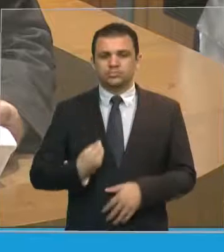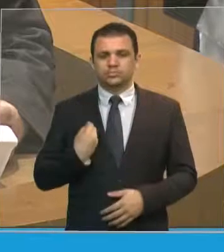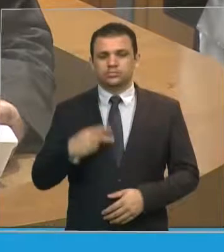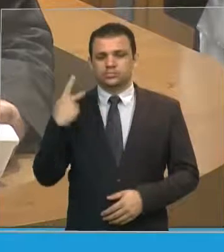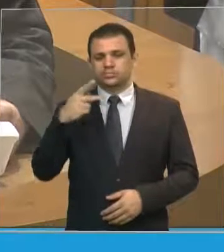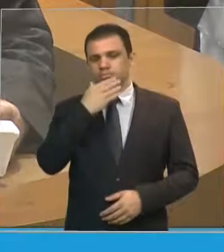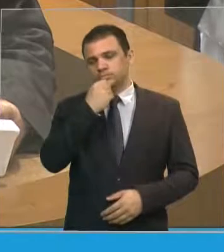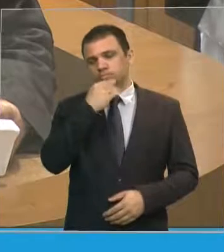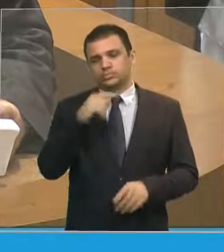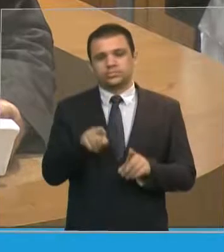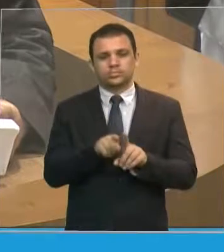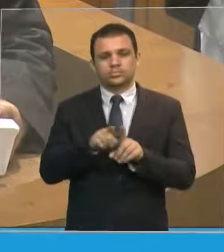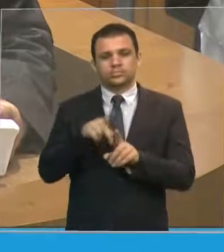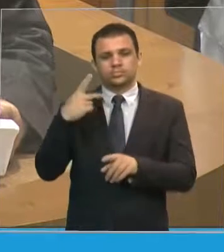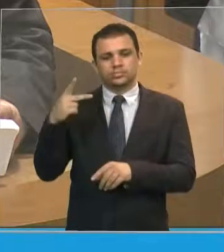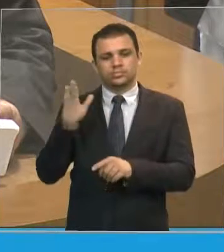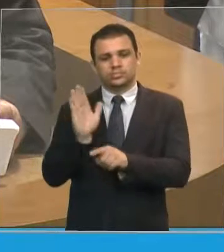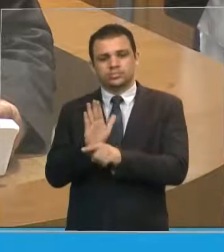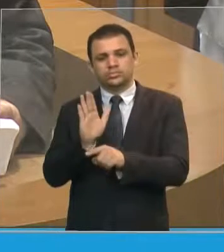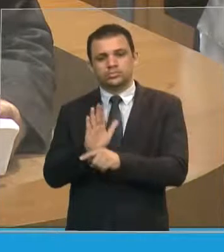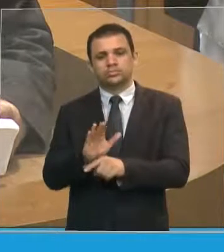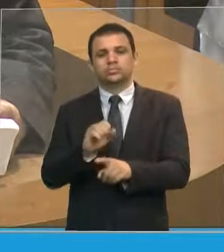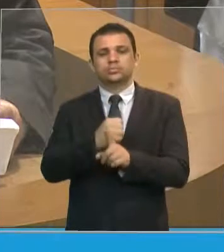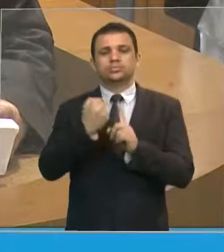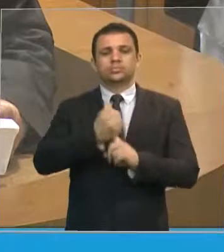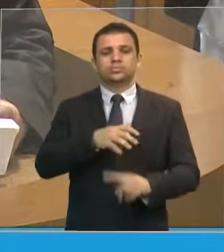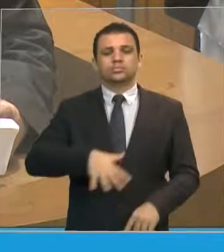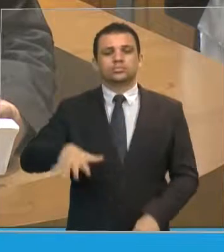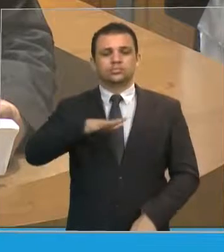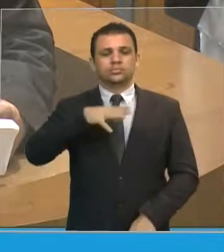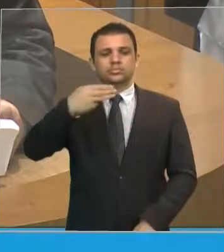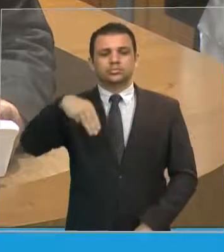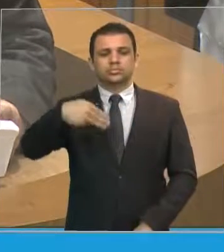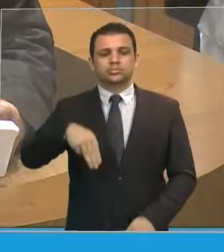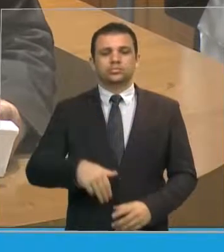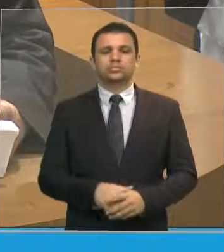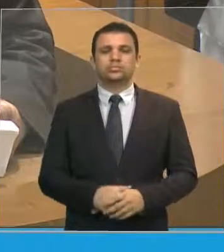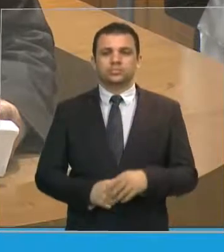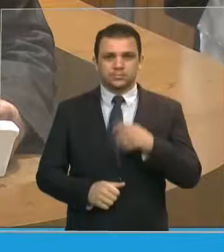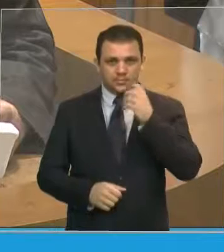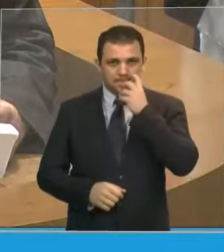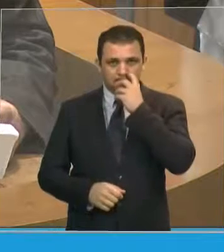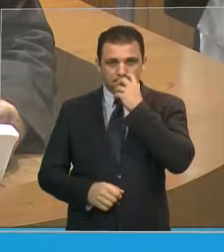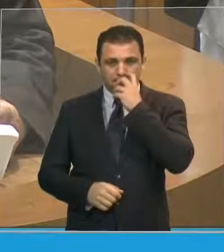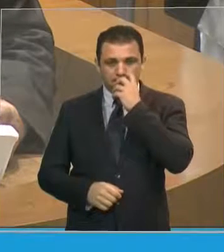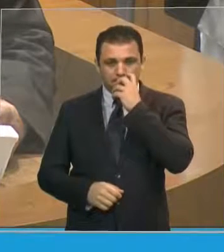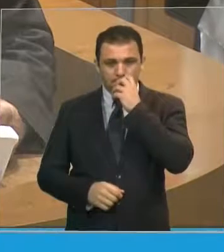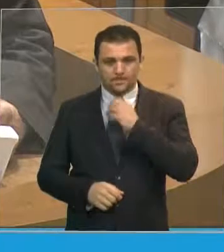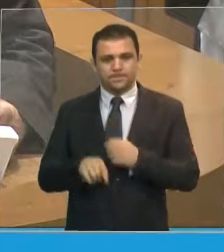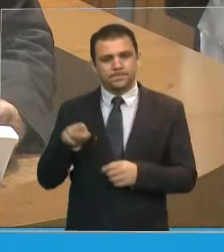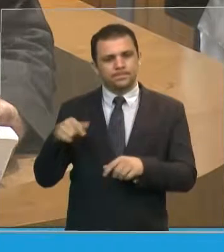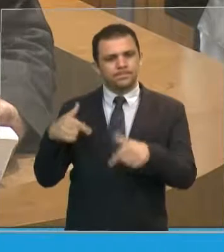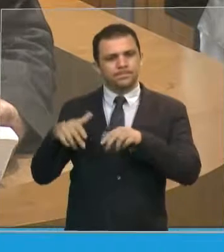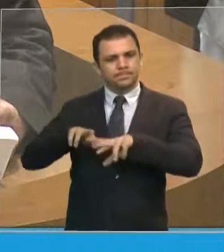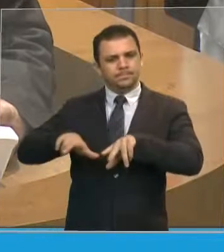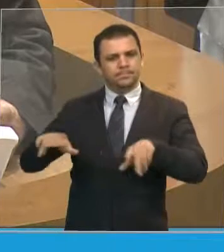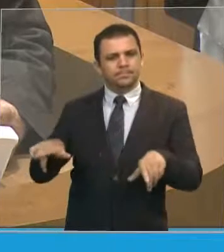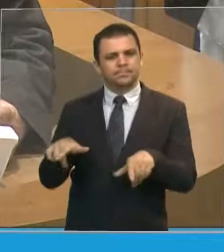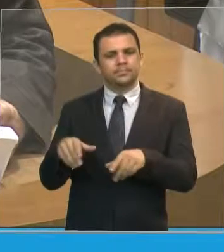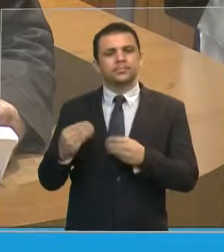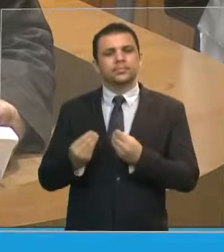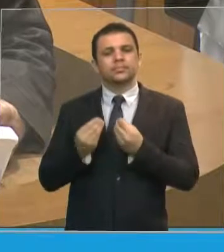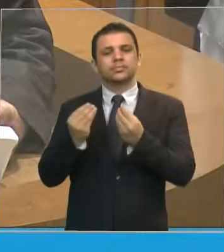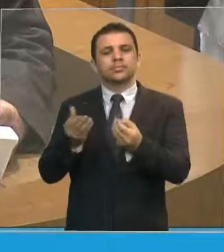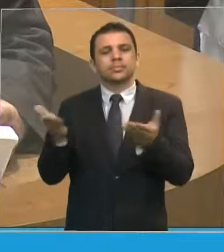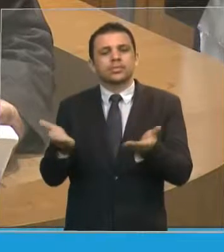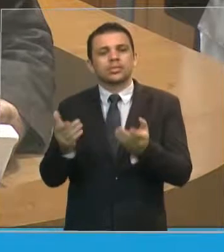sua contribuição à sociedade maranhense. Feitos que rendeu-lhe a